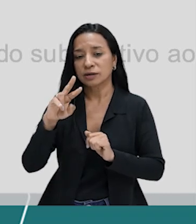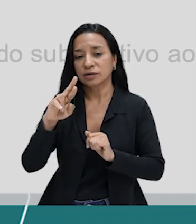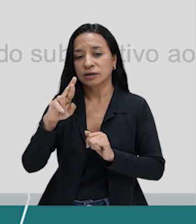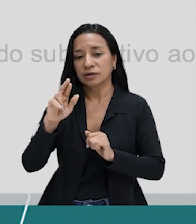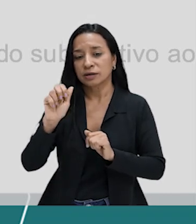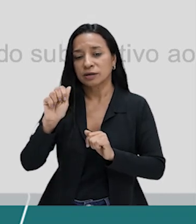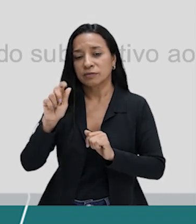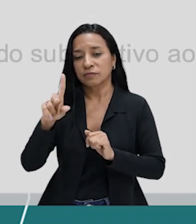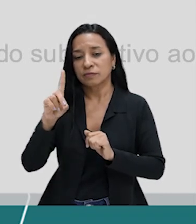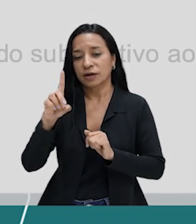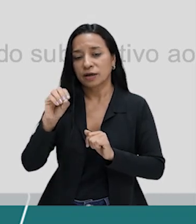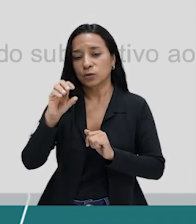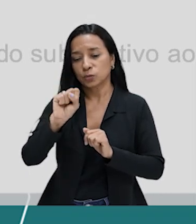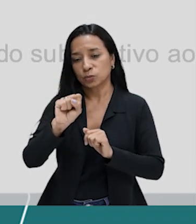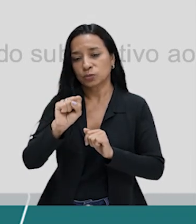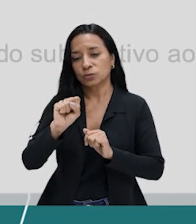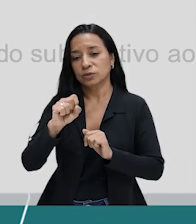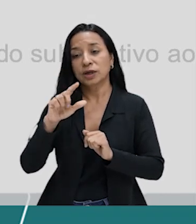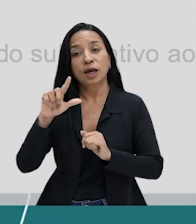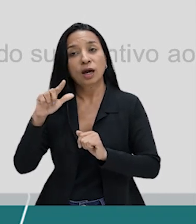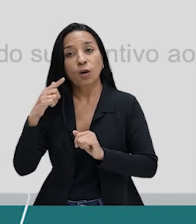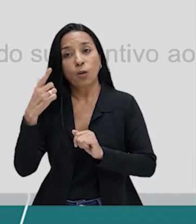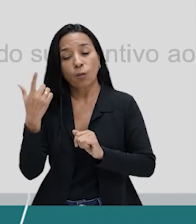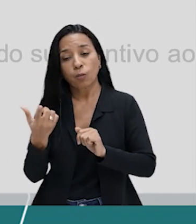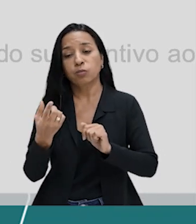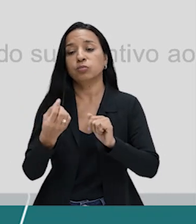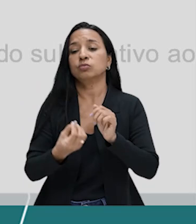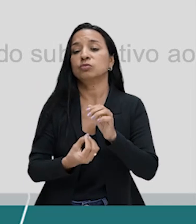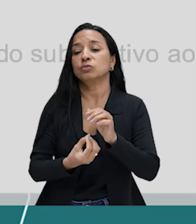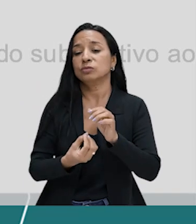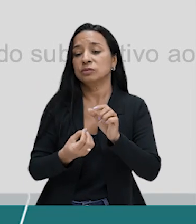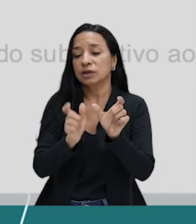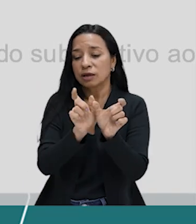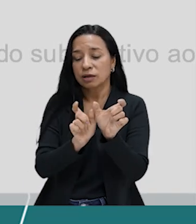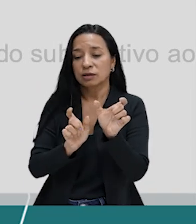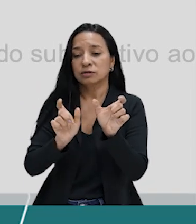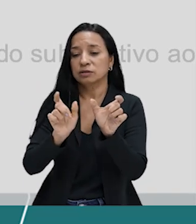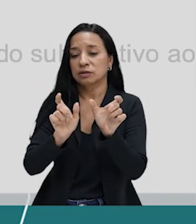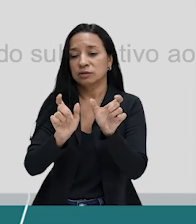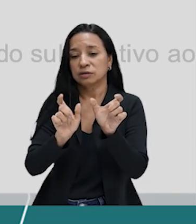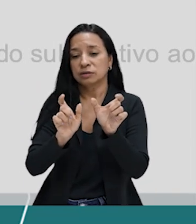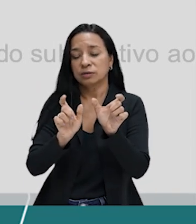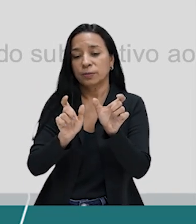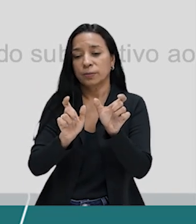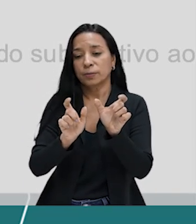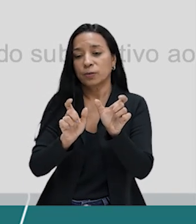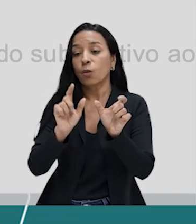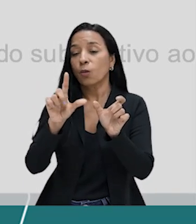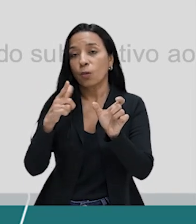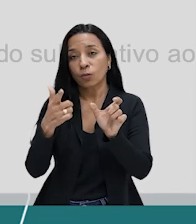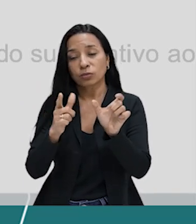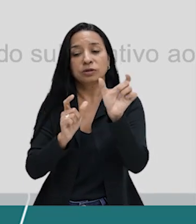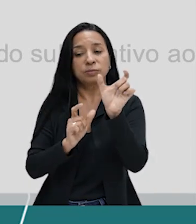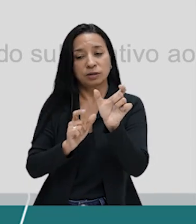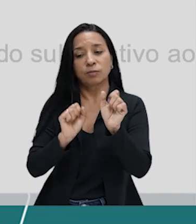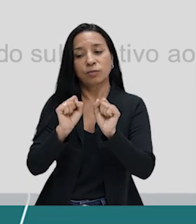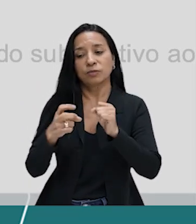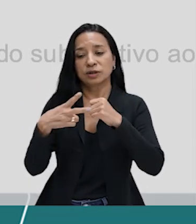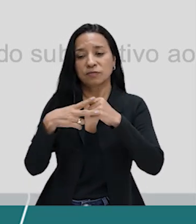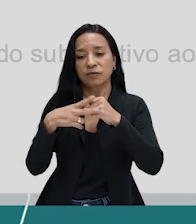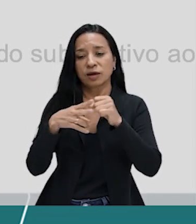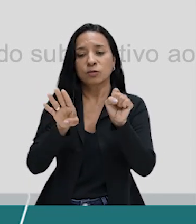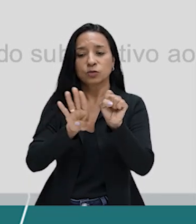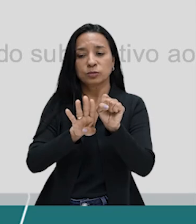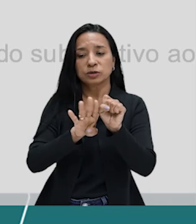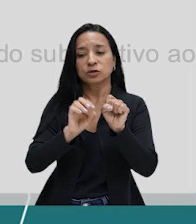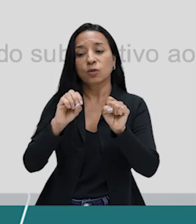que originam-se de outros radicais, isto é, derivam de outras palavras, que podem ser verbos,